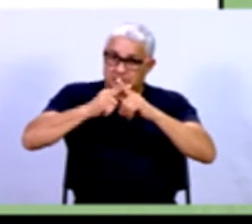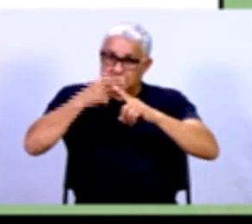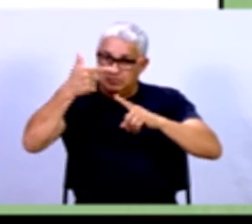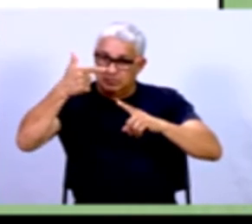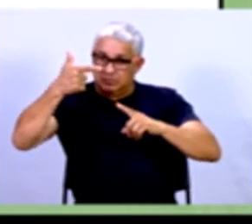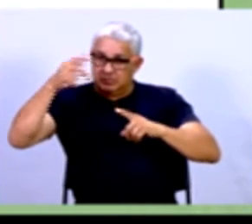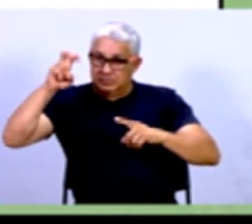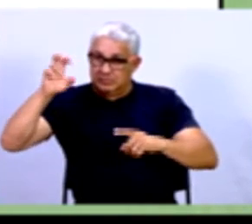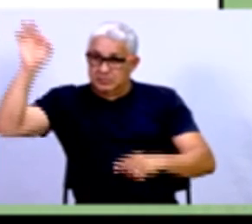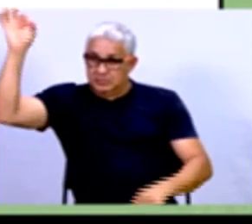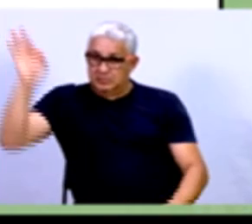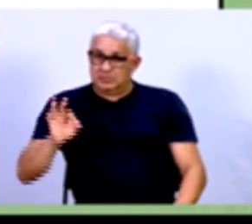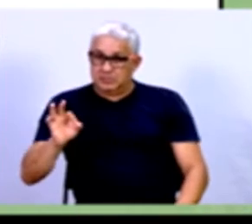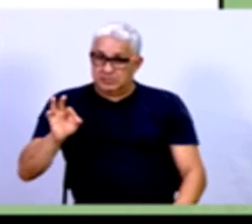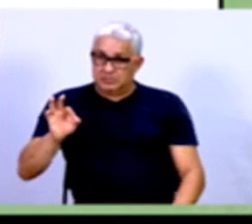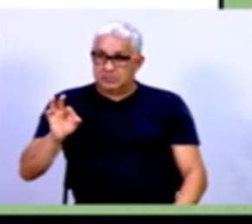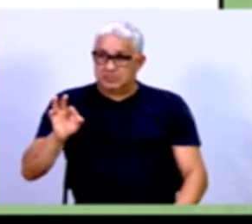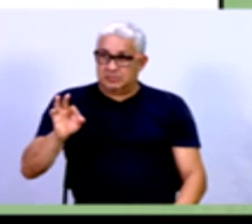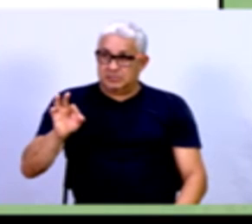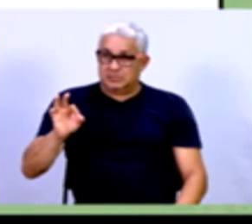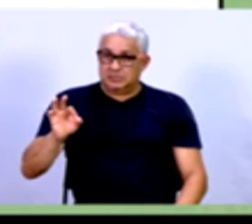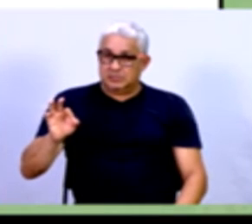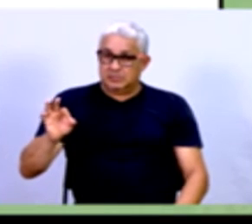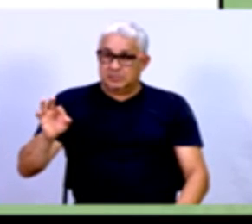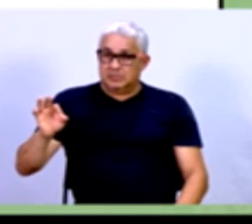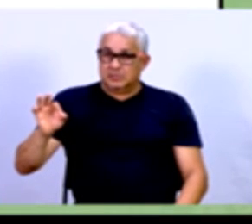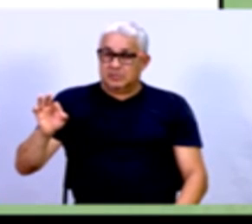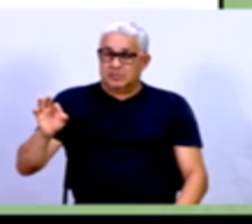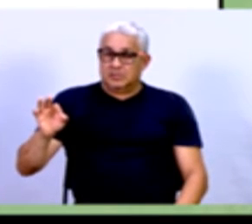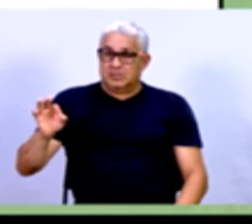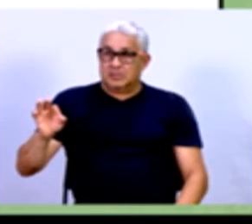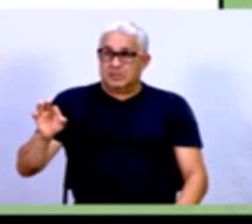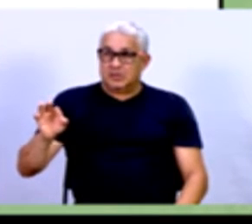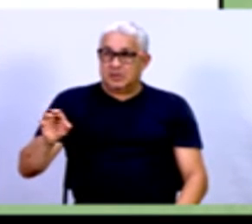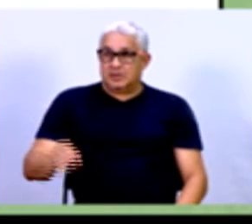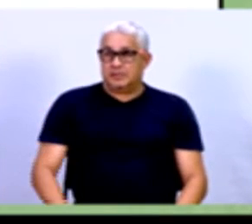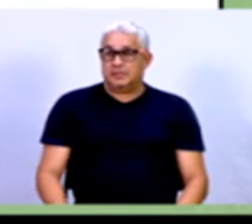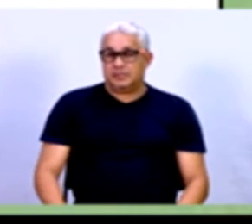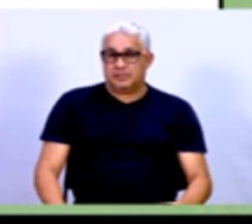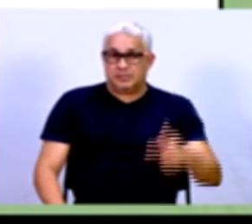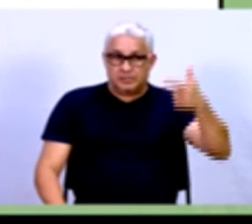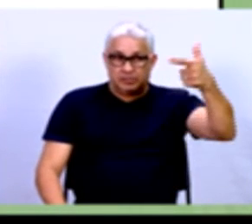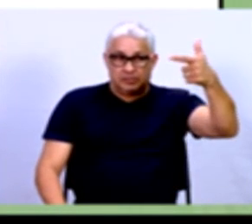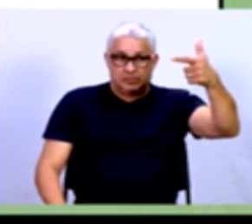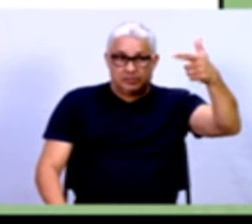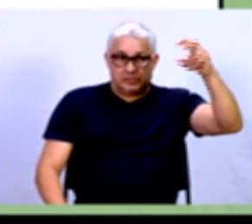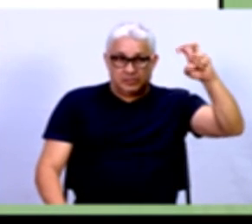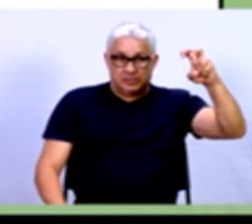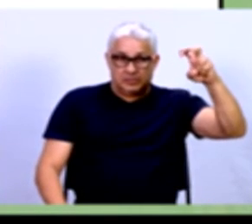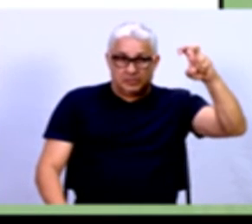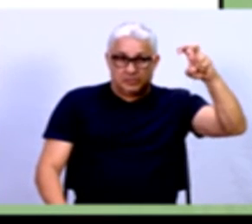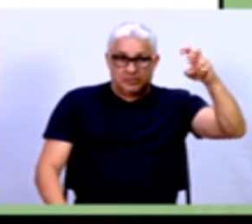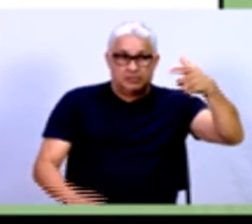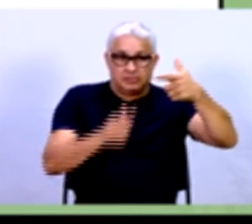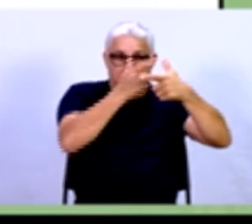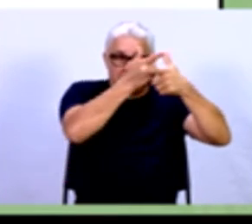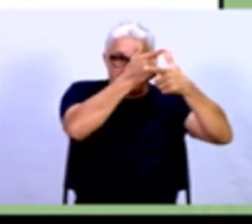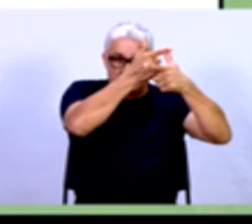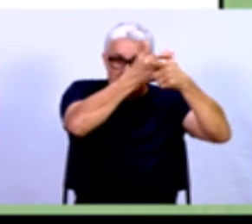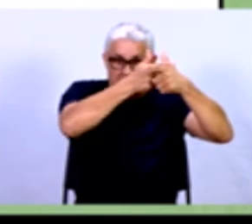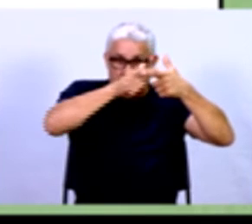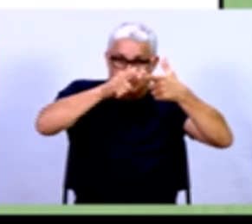25%. 25% nada mais é que 25 divididos por 100, certo? Nós vimos isso na aula anterior,